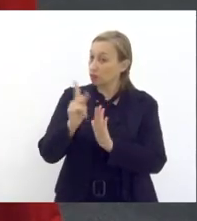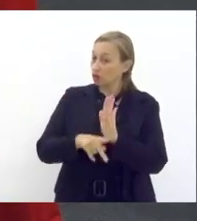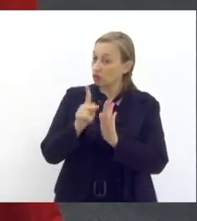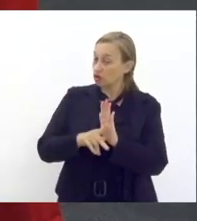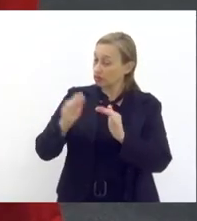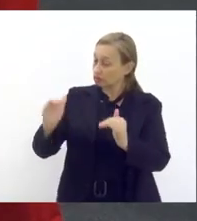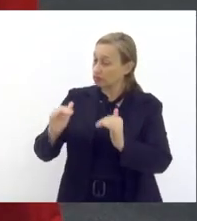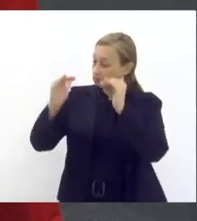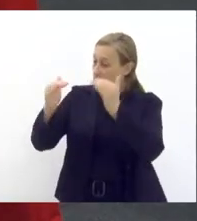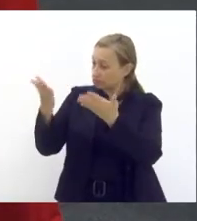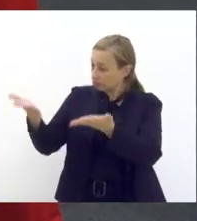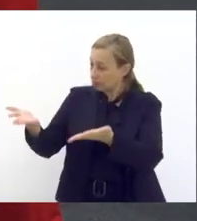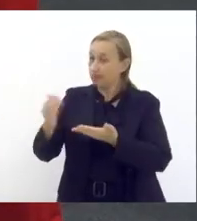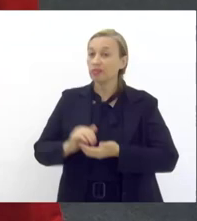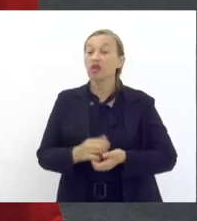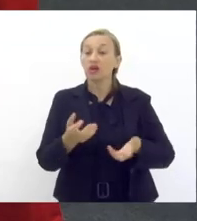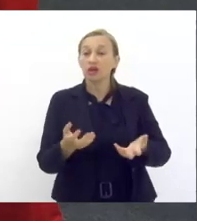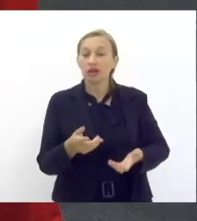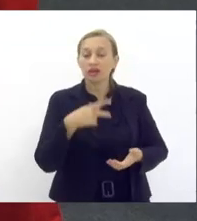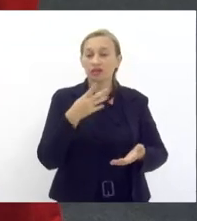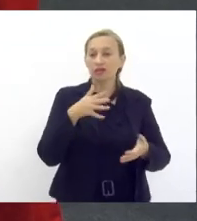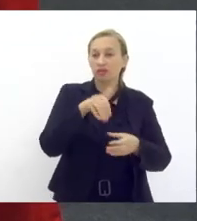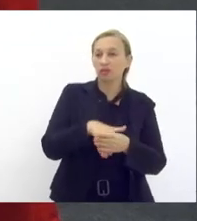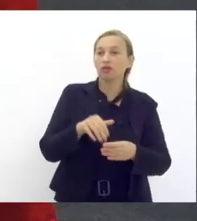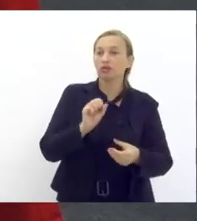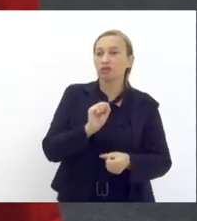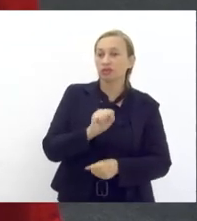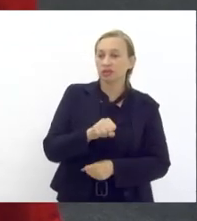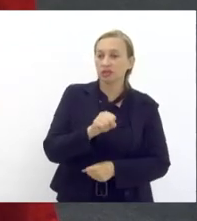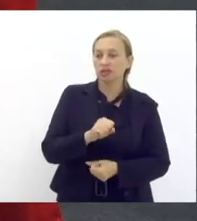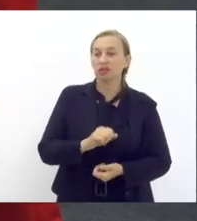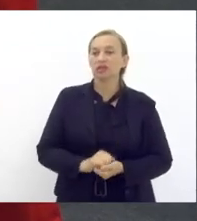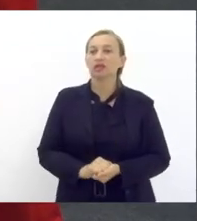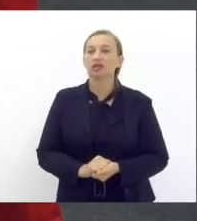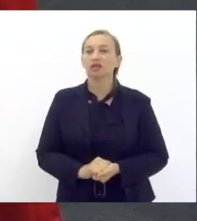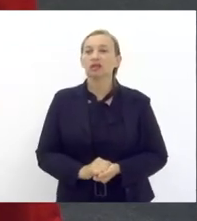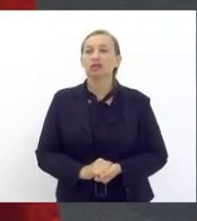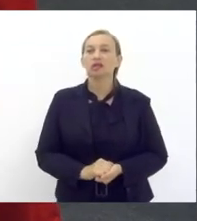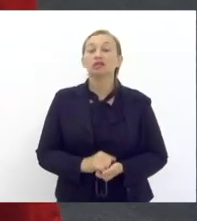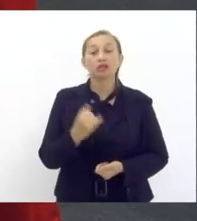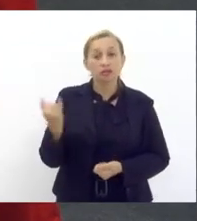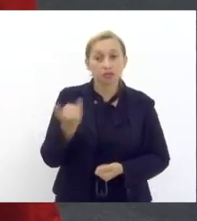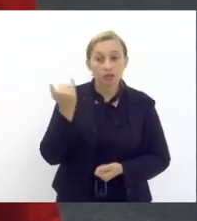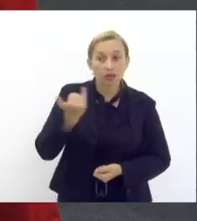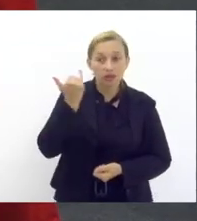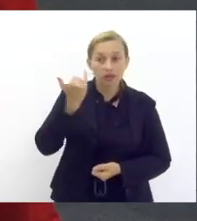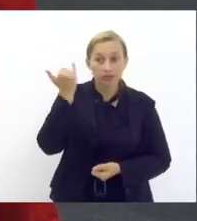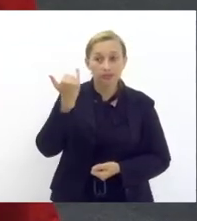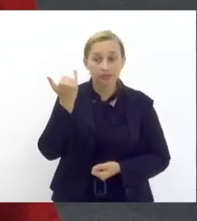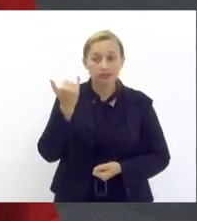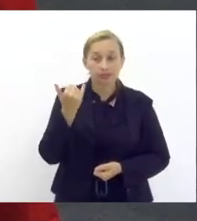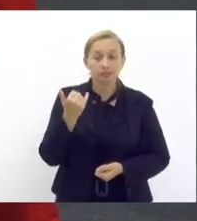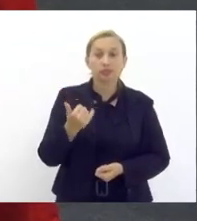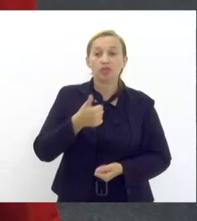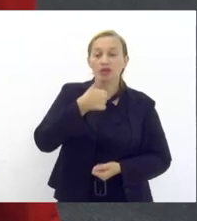Então, quero dizer que eu voto favorável, acho ela necessária.